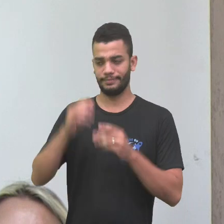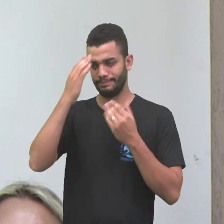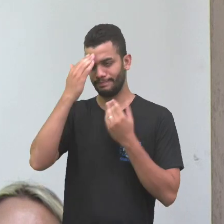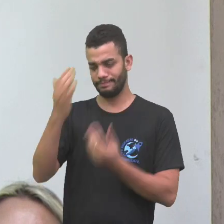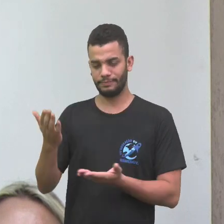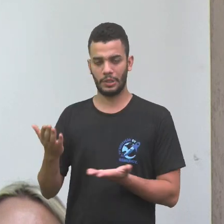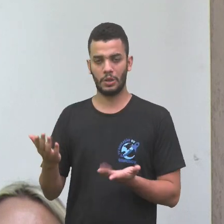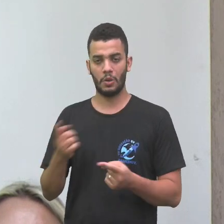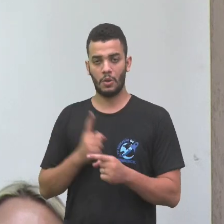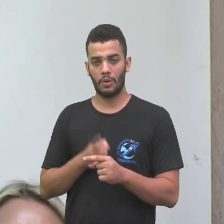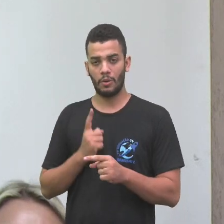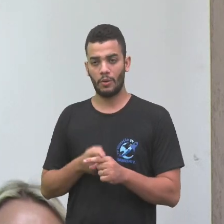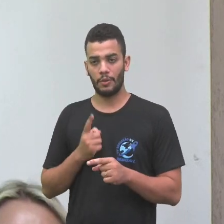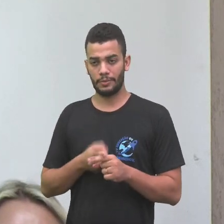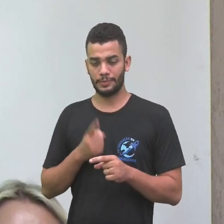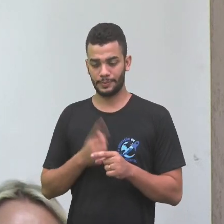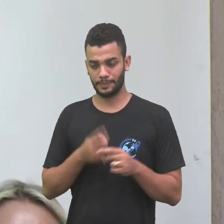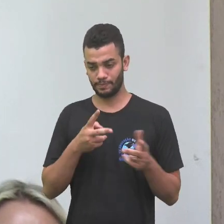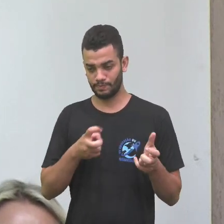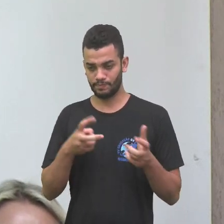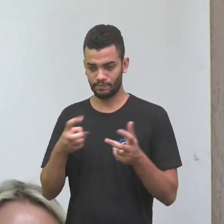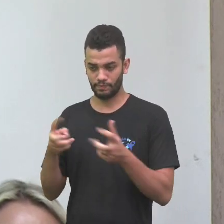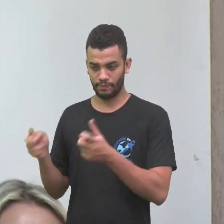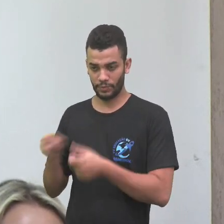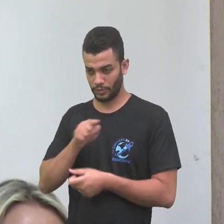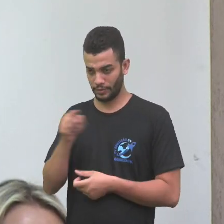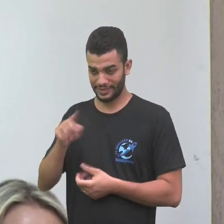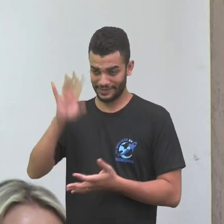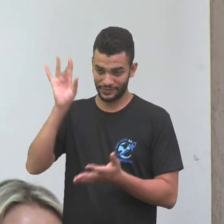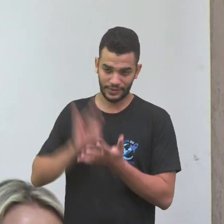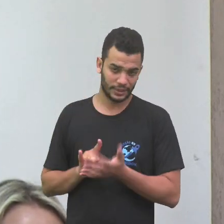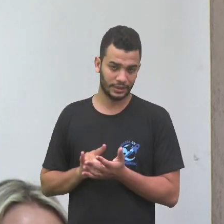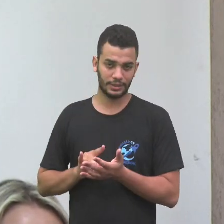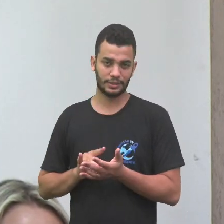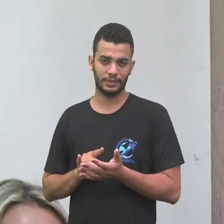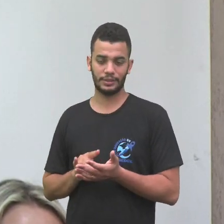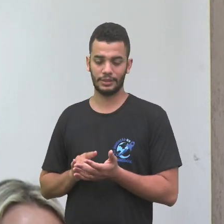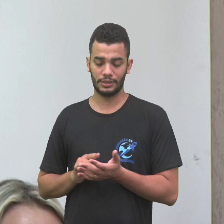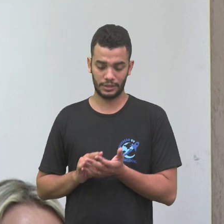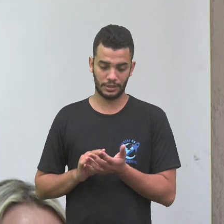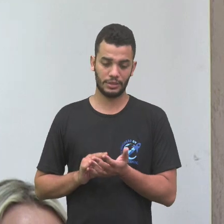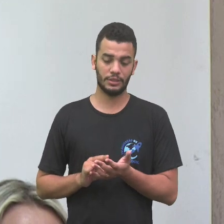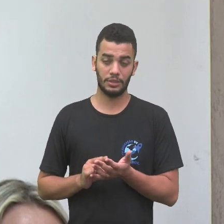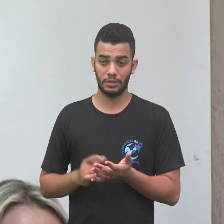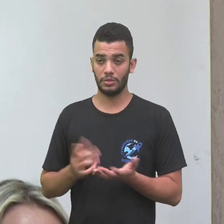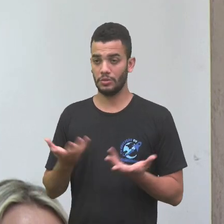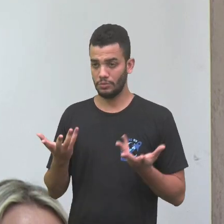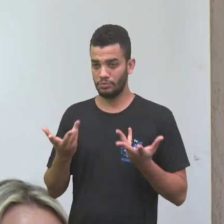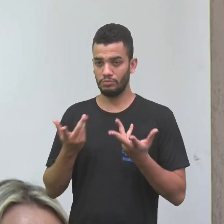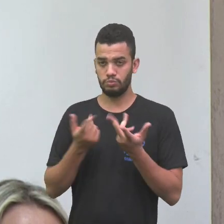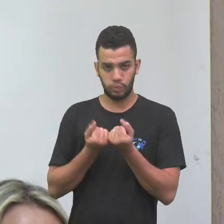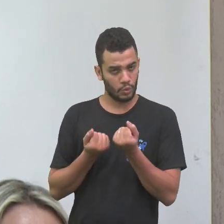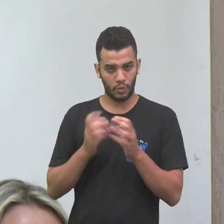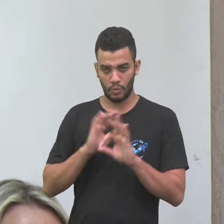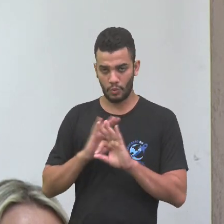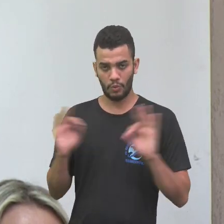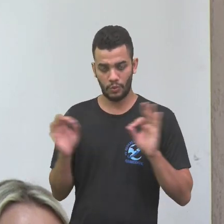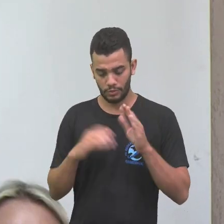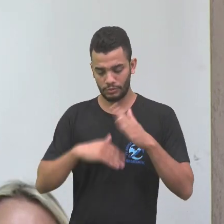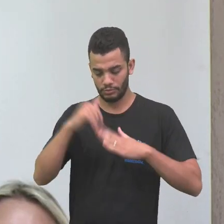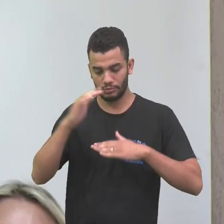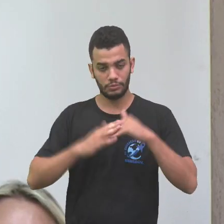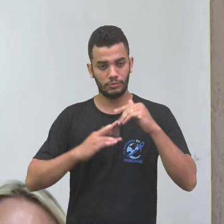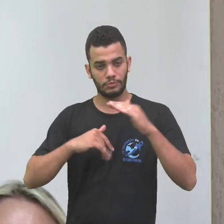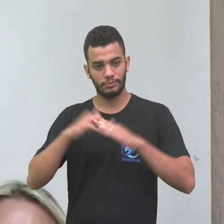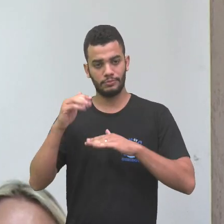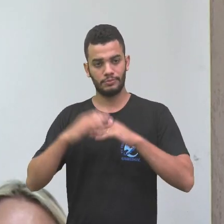Agradecer o que vocês fazem pelas nossas crianças, mas fazem por Valadares. Né? Eu estava aqui refletindo,